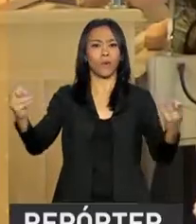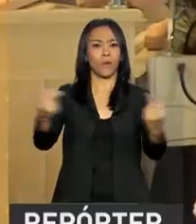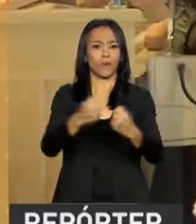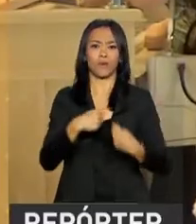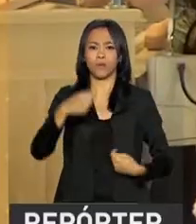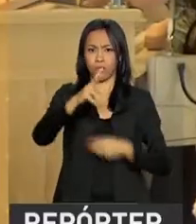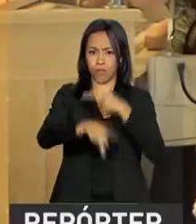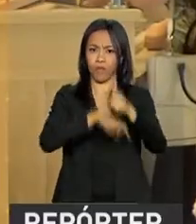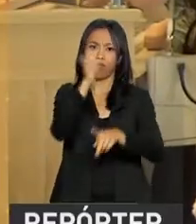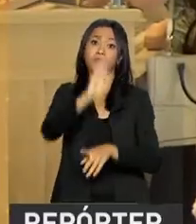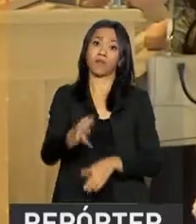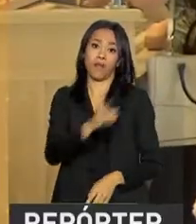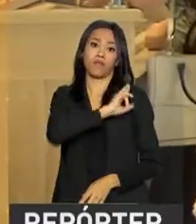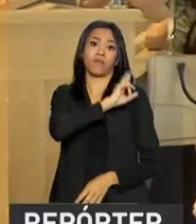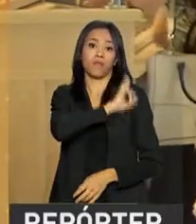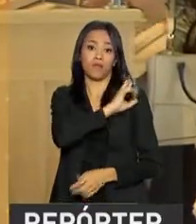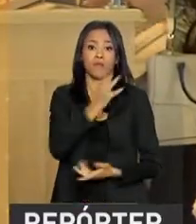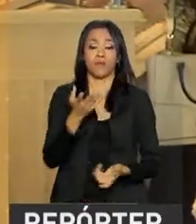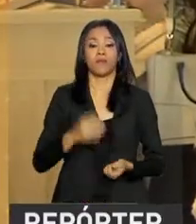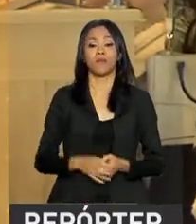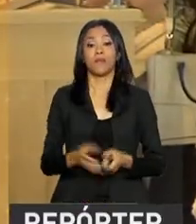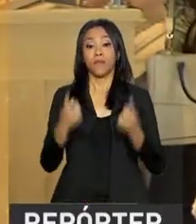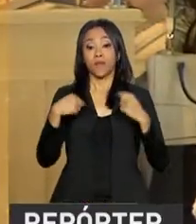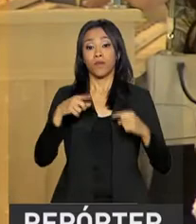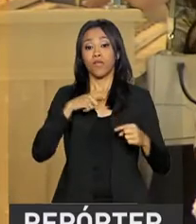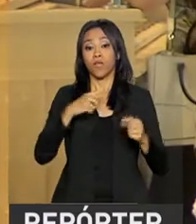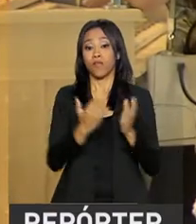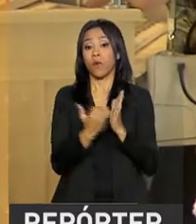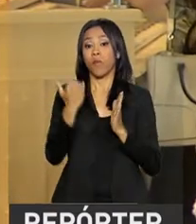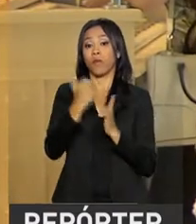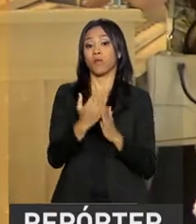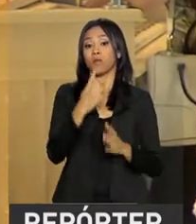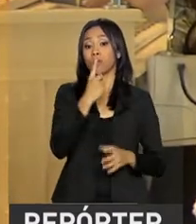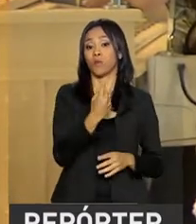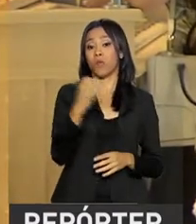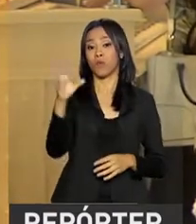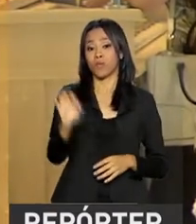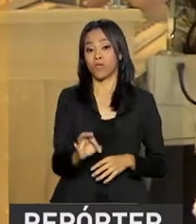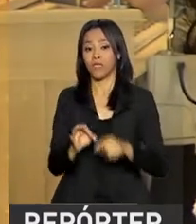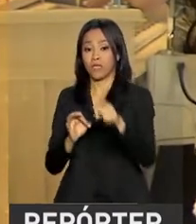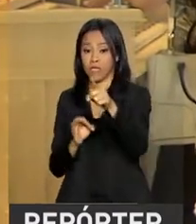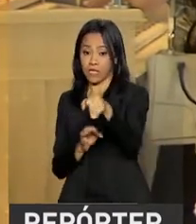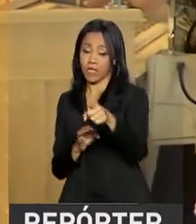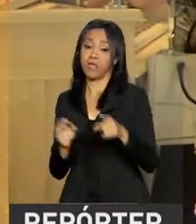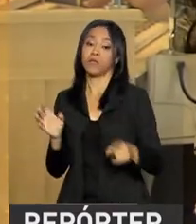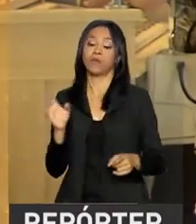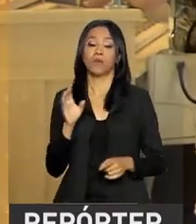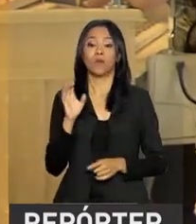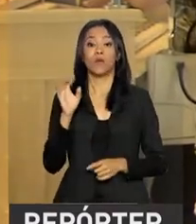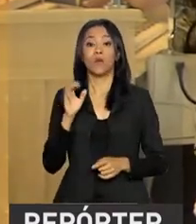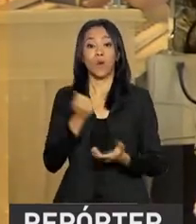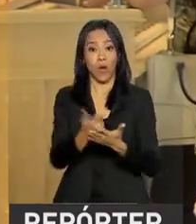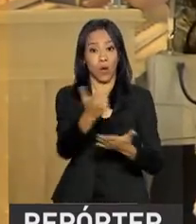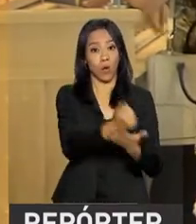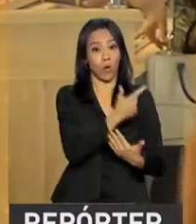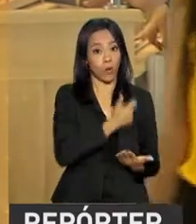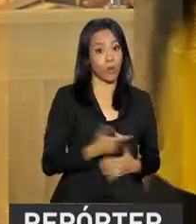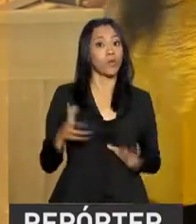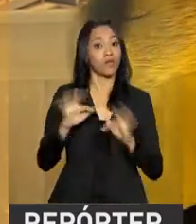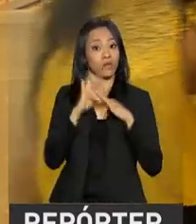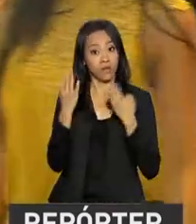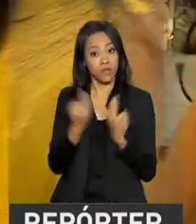o consumo das famílias que teve uma elevação de 1% no ano passado na comparação com 2006 também foi um dos